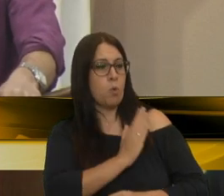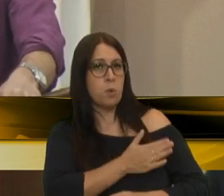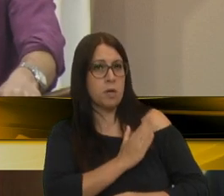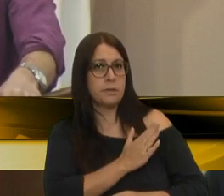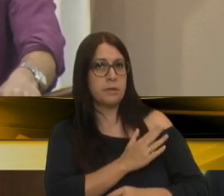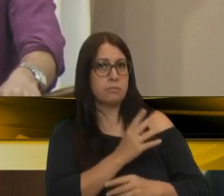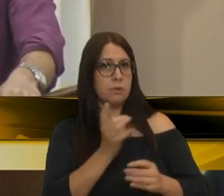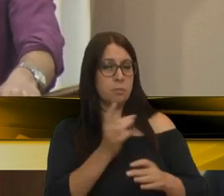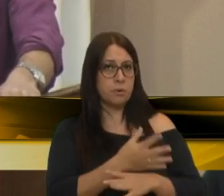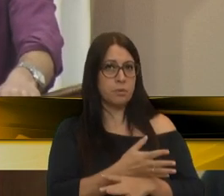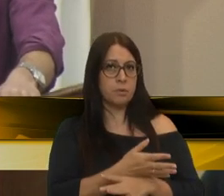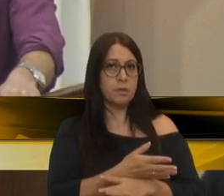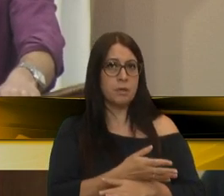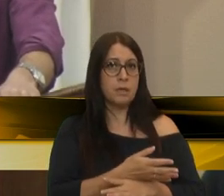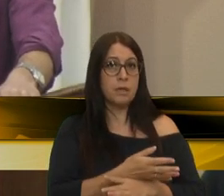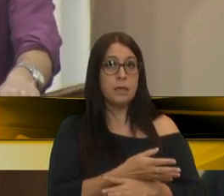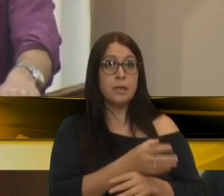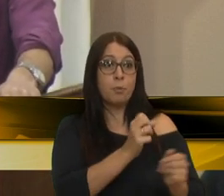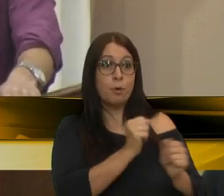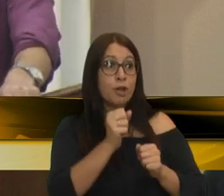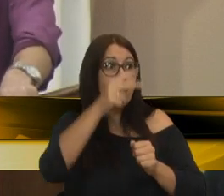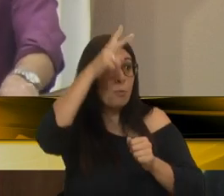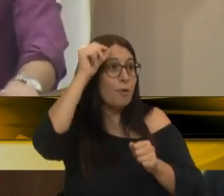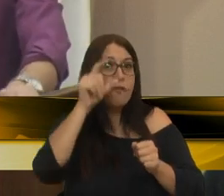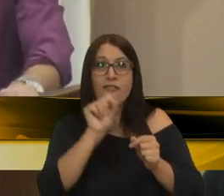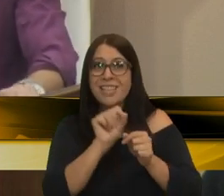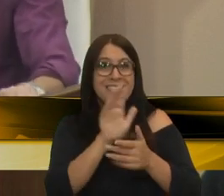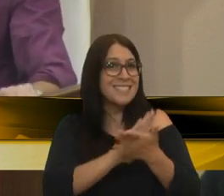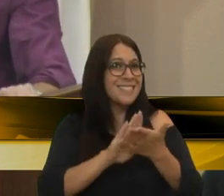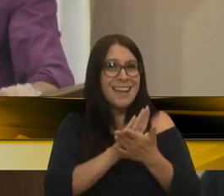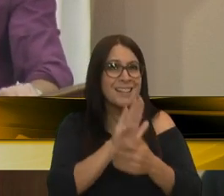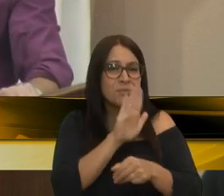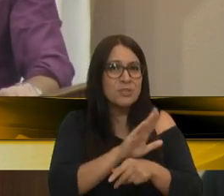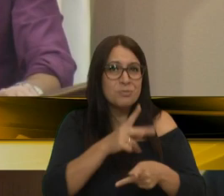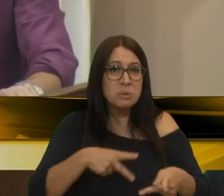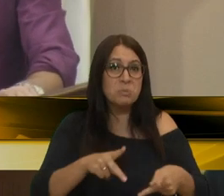disponibilizar, e o poder público não faz nada em prol da população.